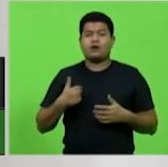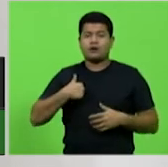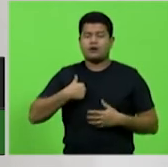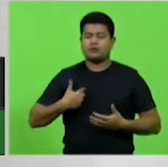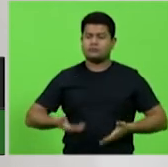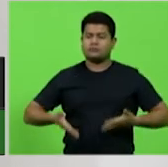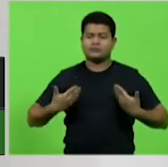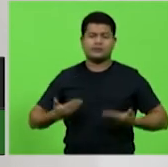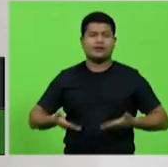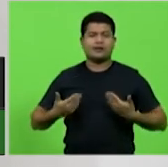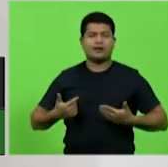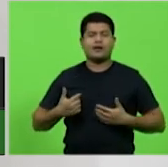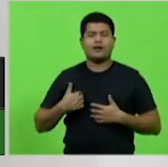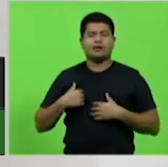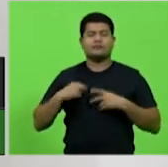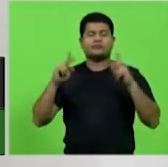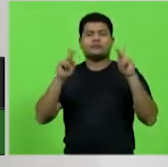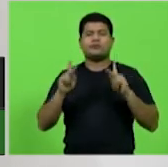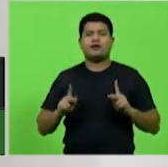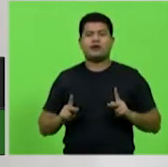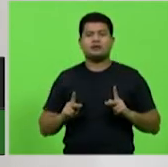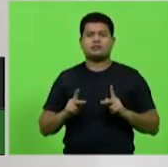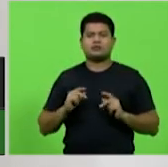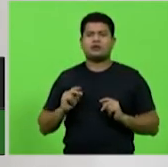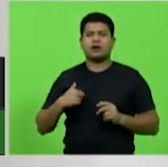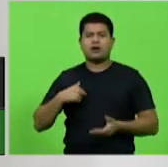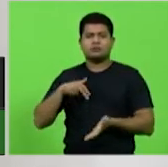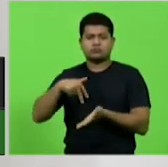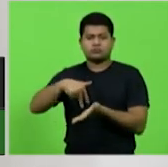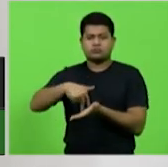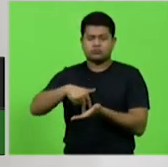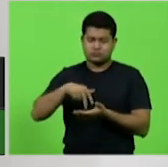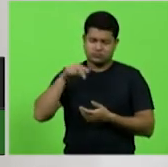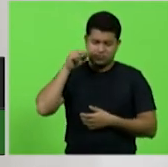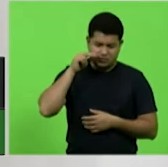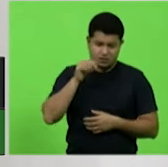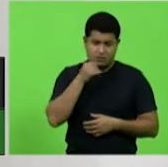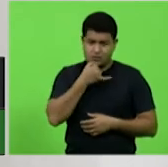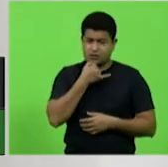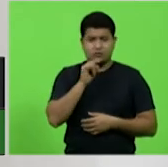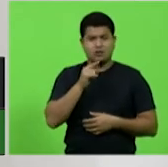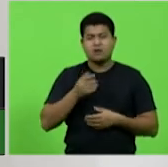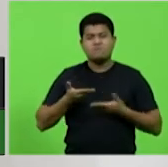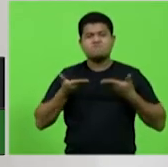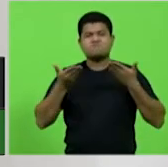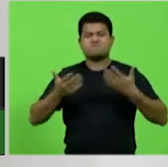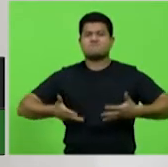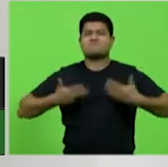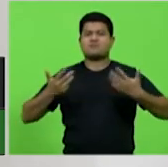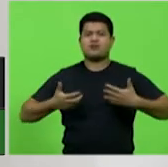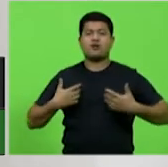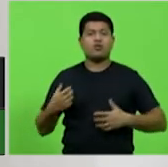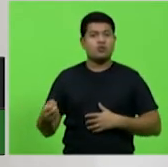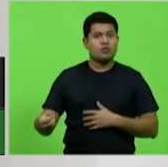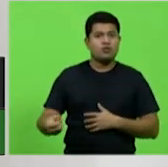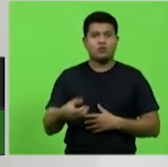cabeça erguida, como sempre estive, eu estou pronta para começar um novo capítulo da minha